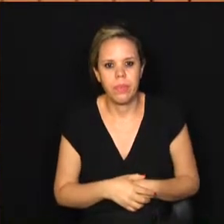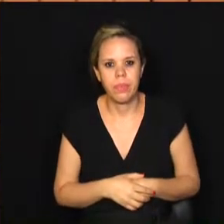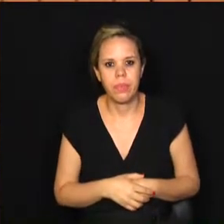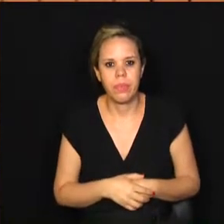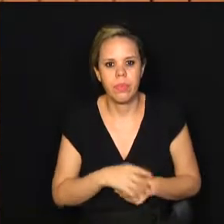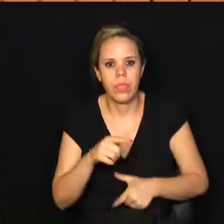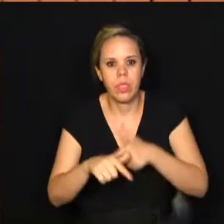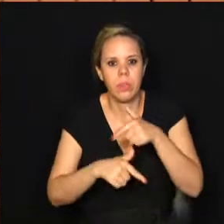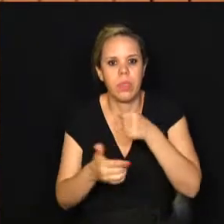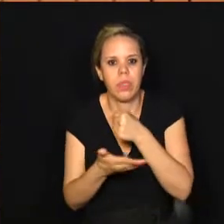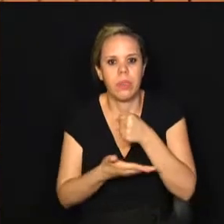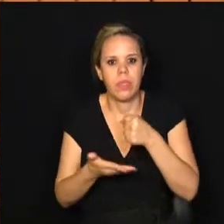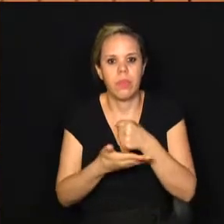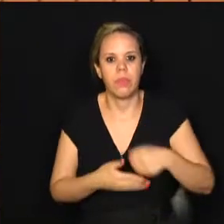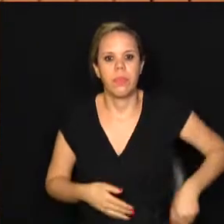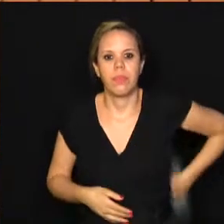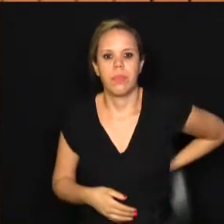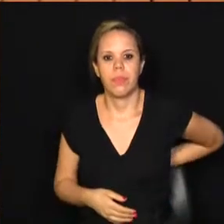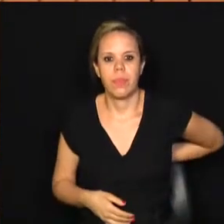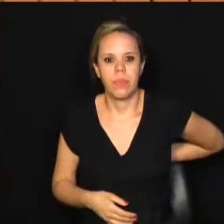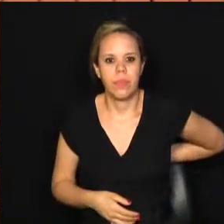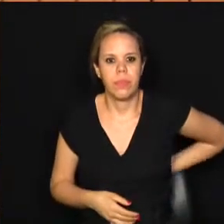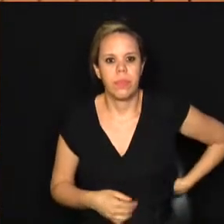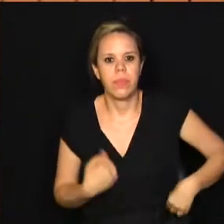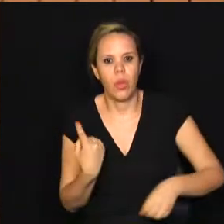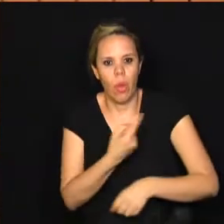serviço básico. Então, nós